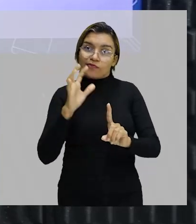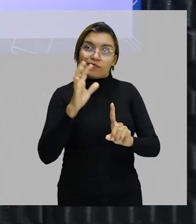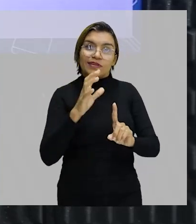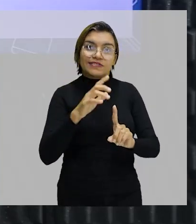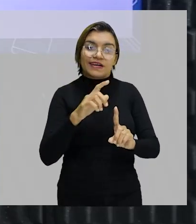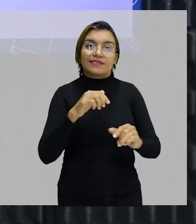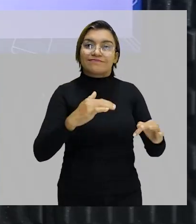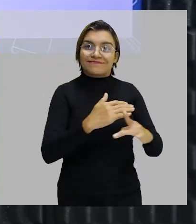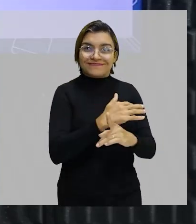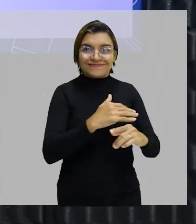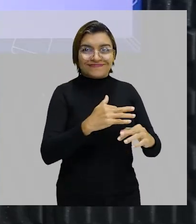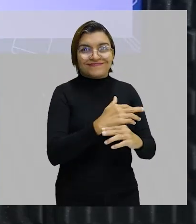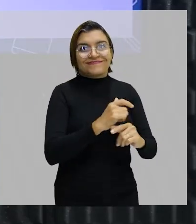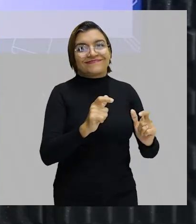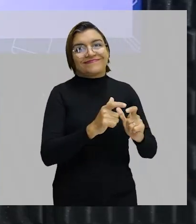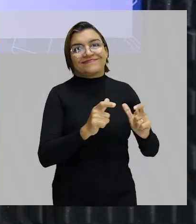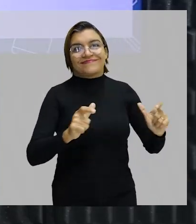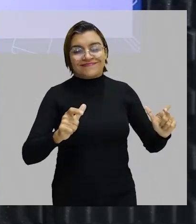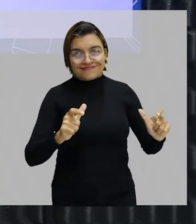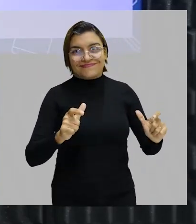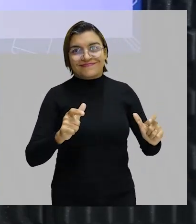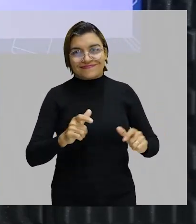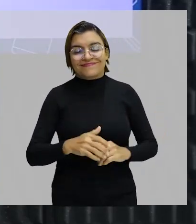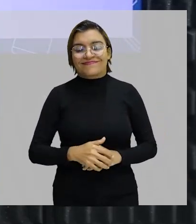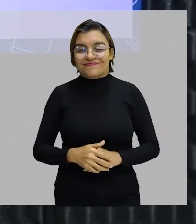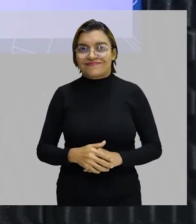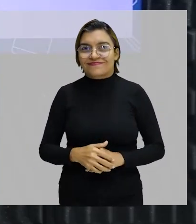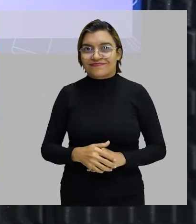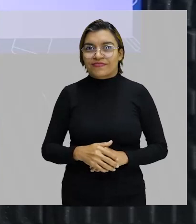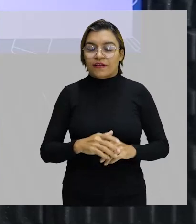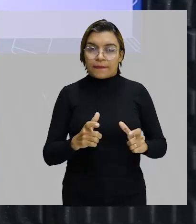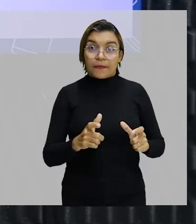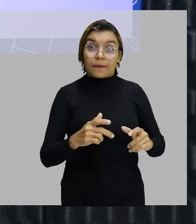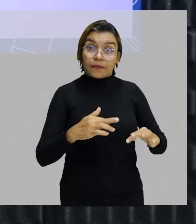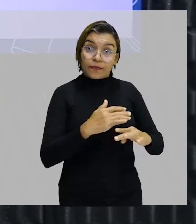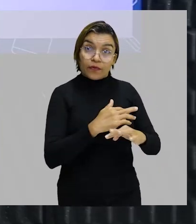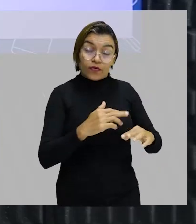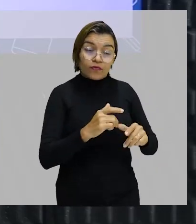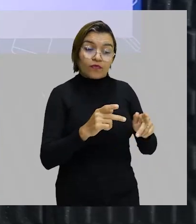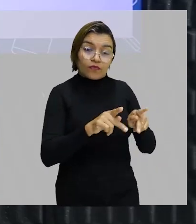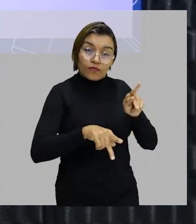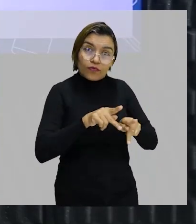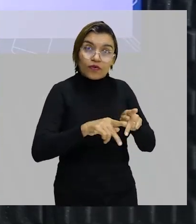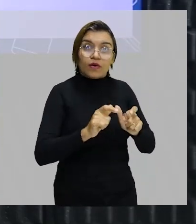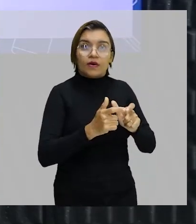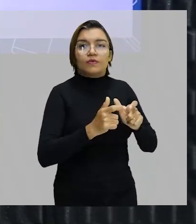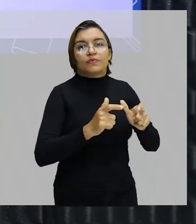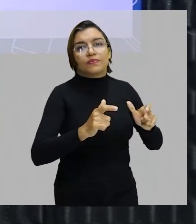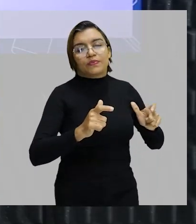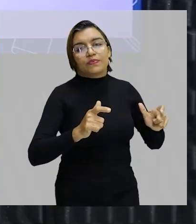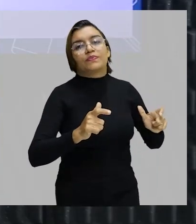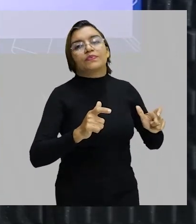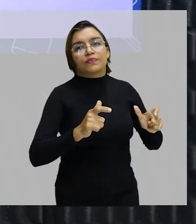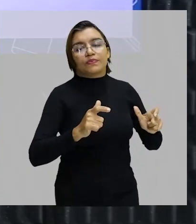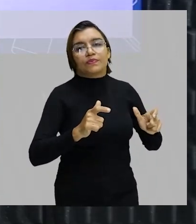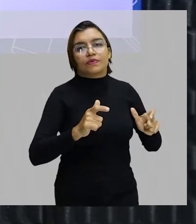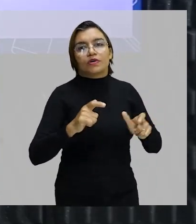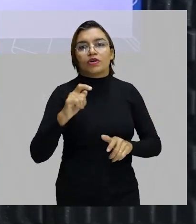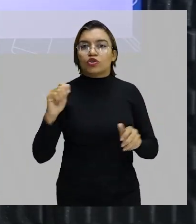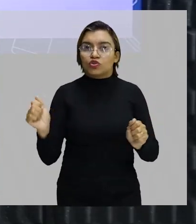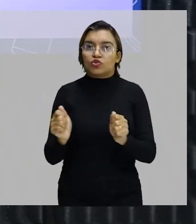vai influenciar no aumento da urbanização, ou seja, a população urbana vai continuar a aumentar ao passo que o processo